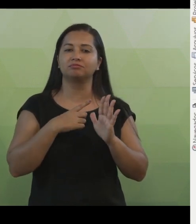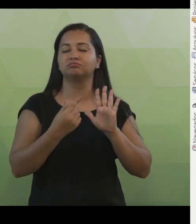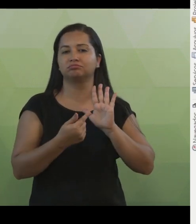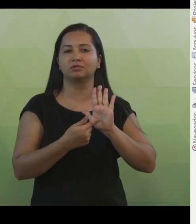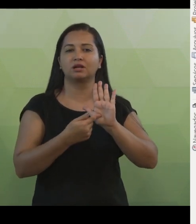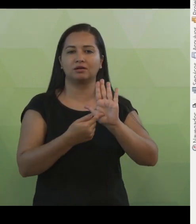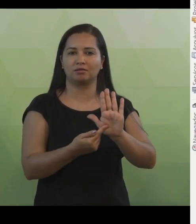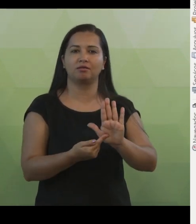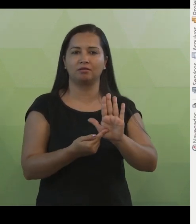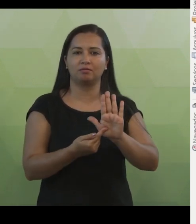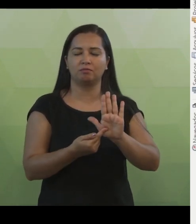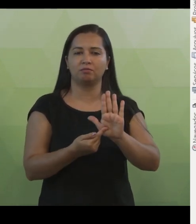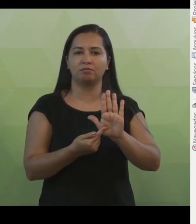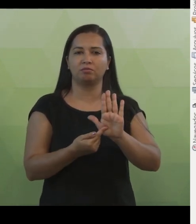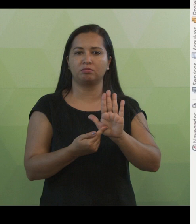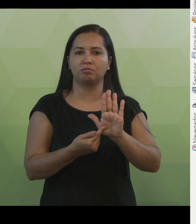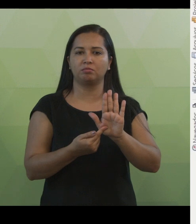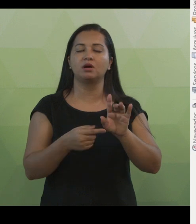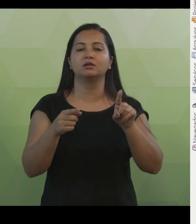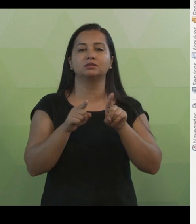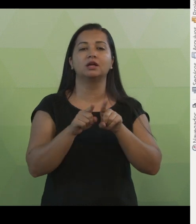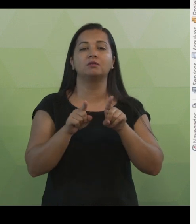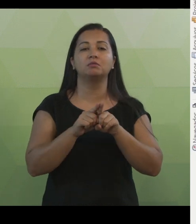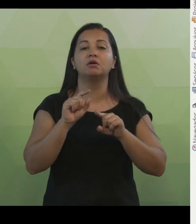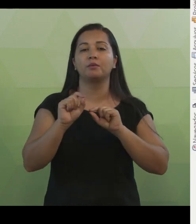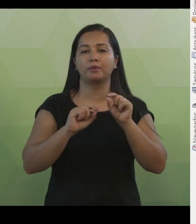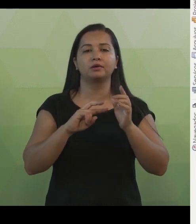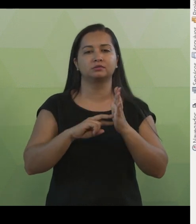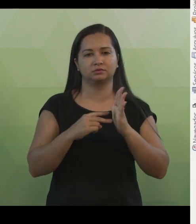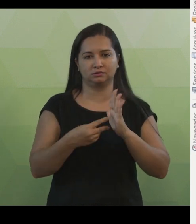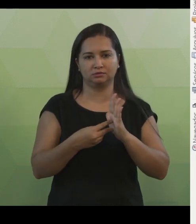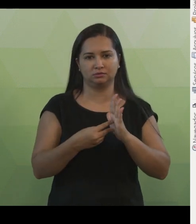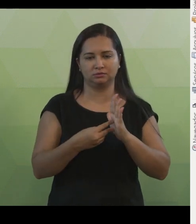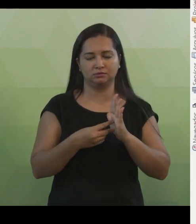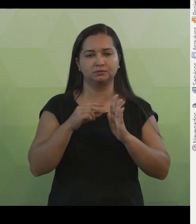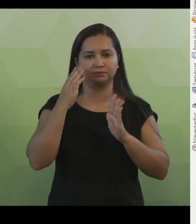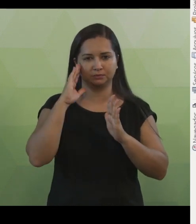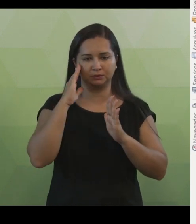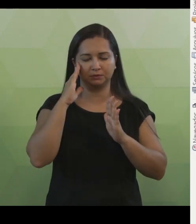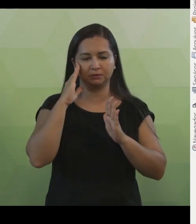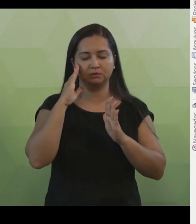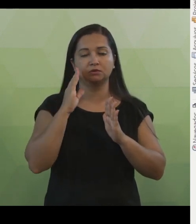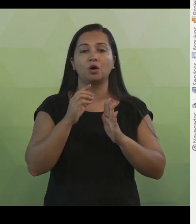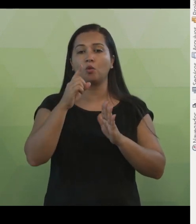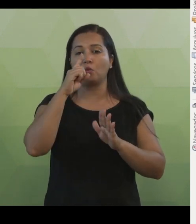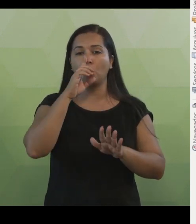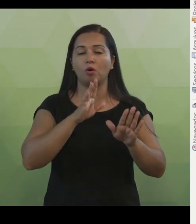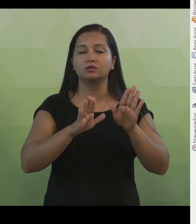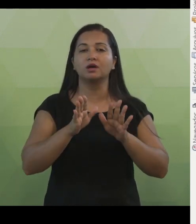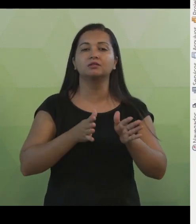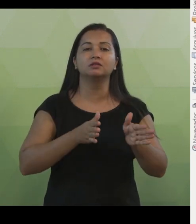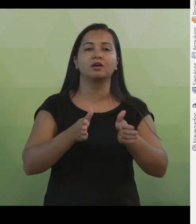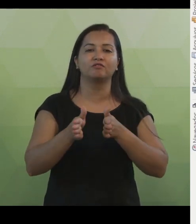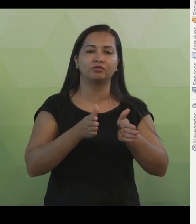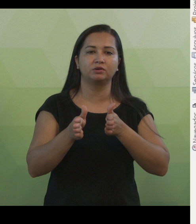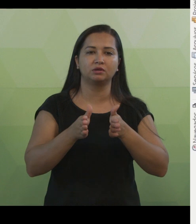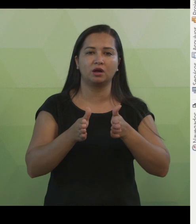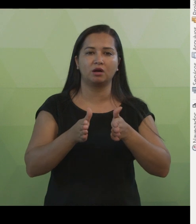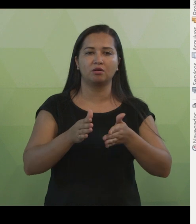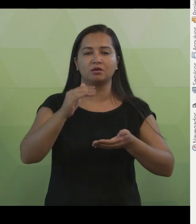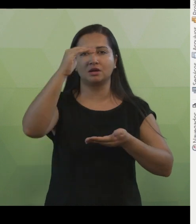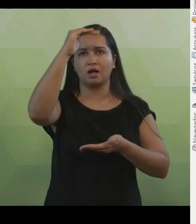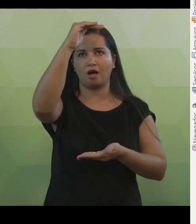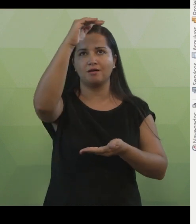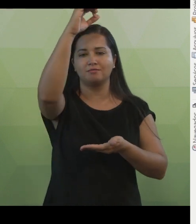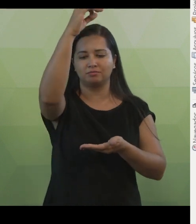que símbolo é esse chamado i. Eu teria que ter uma declaração aqui externa também do i. Então isso é o que